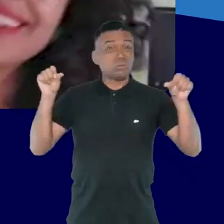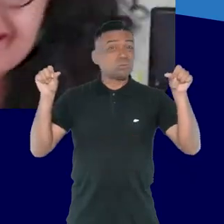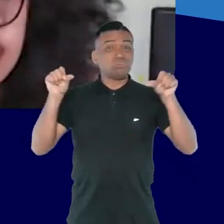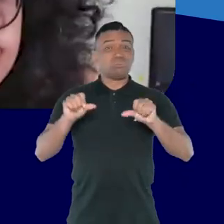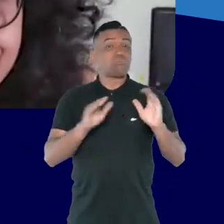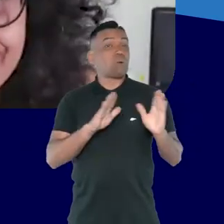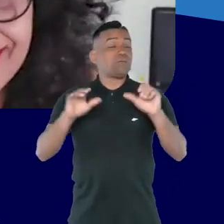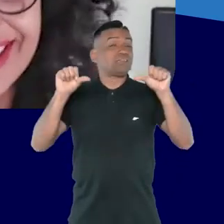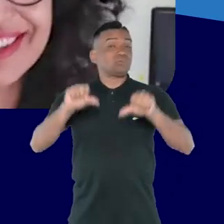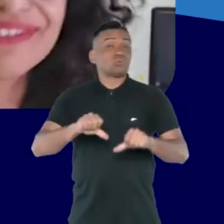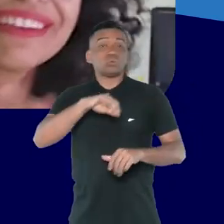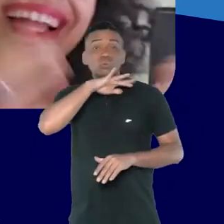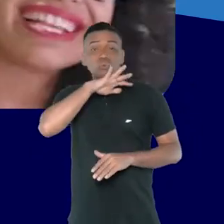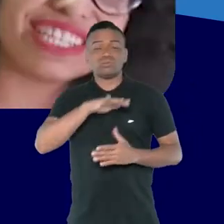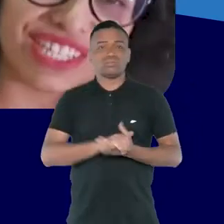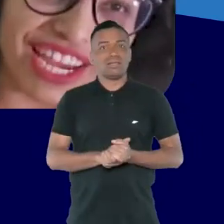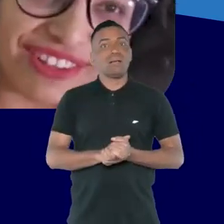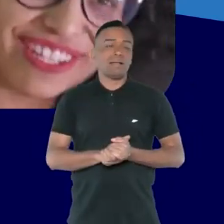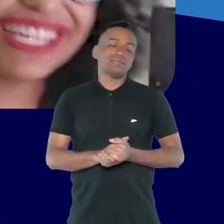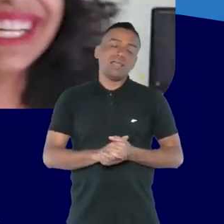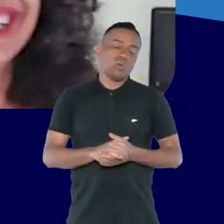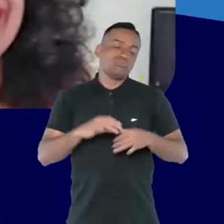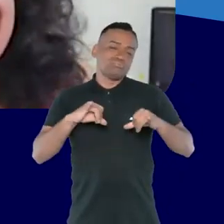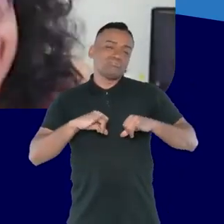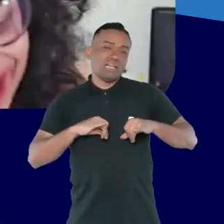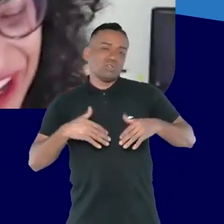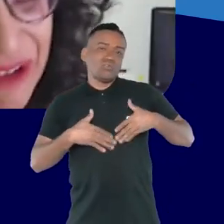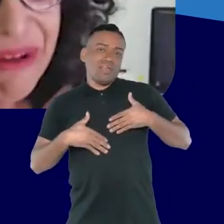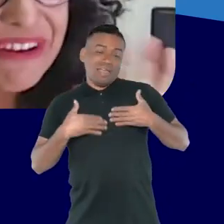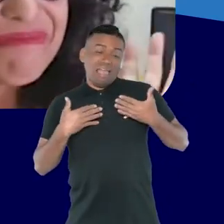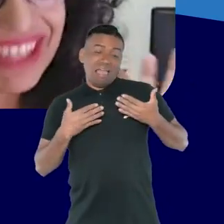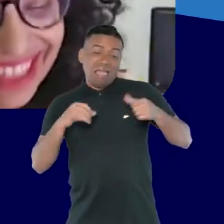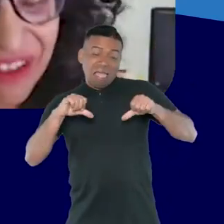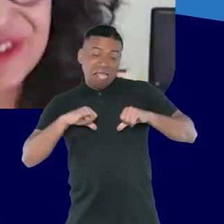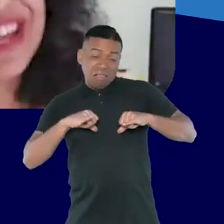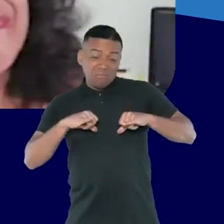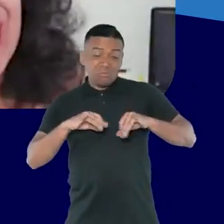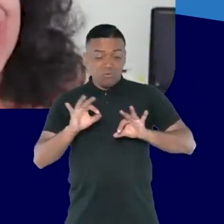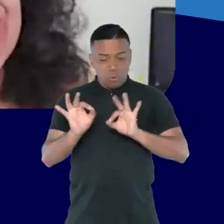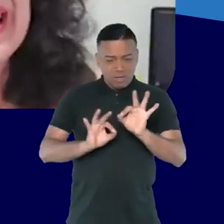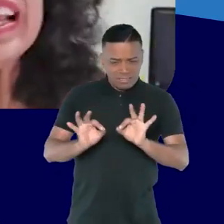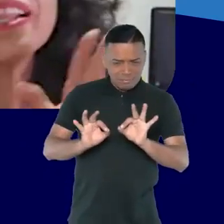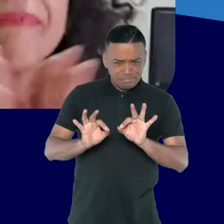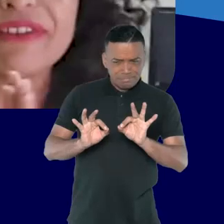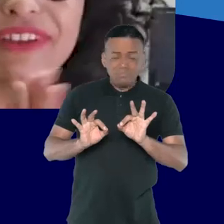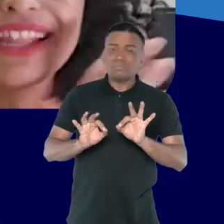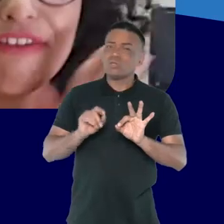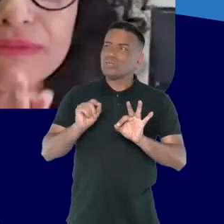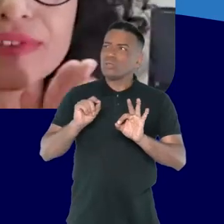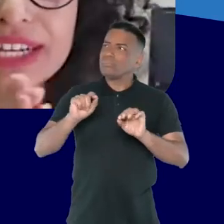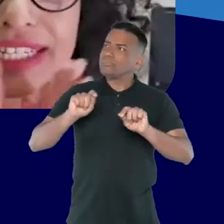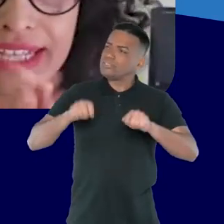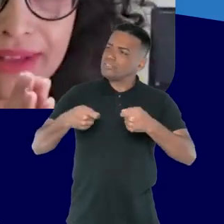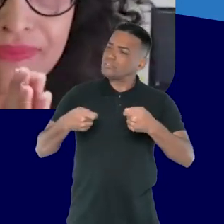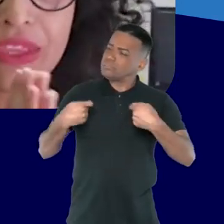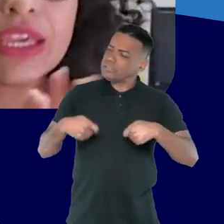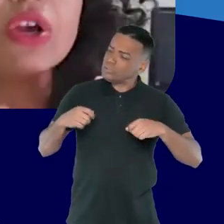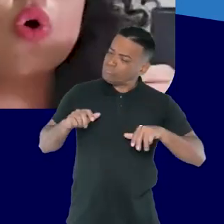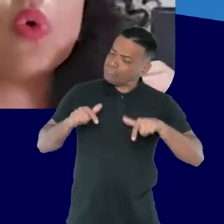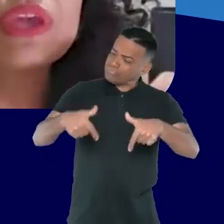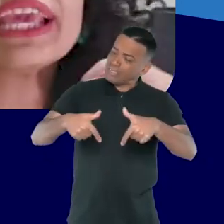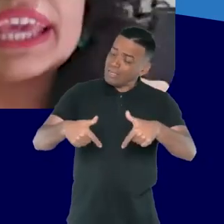minha vez de entrar na educação desse jeito. Primeiro eu lamentei que eu sou dramática. Depois eu falei, vamos